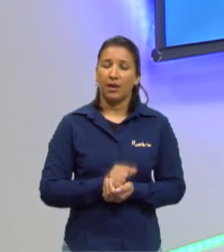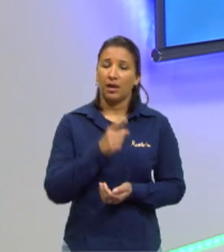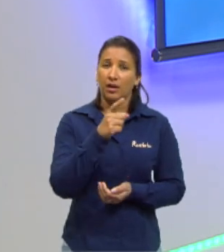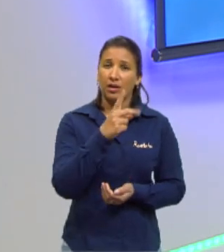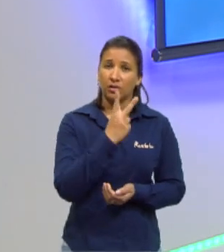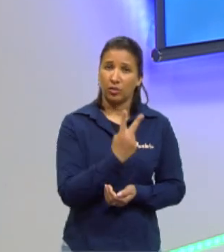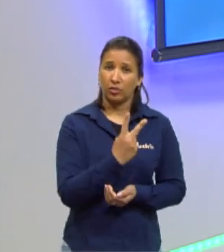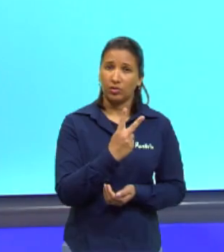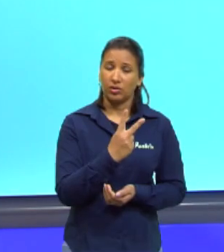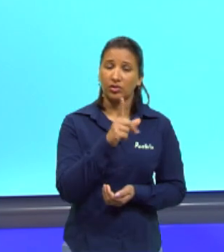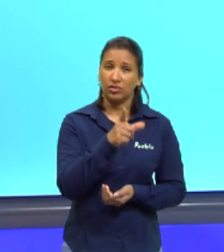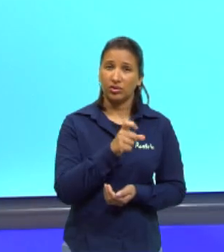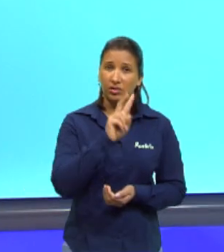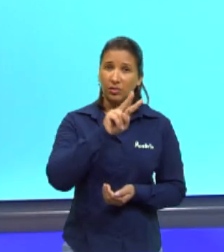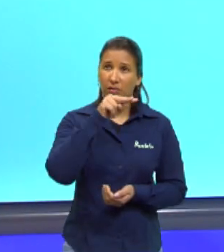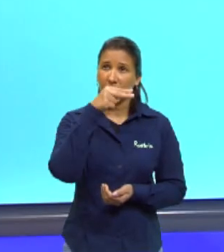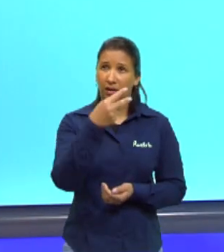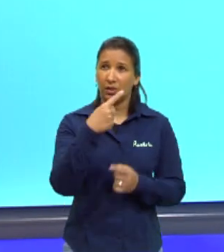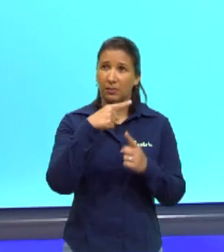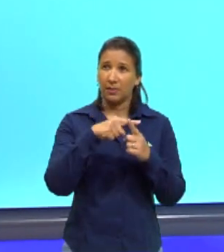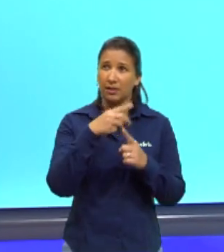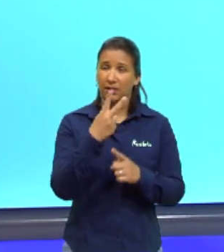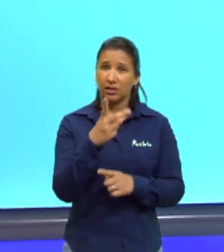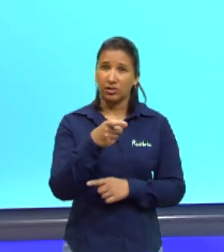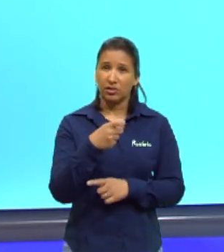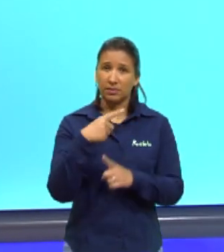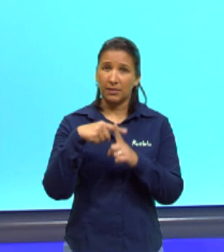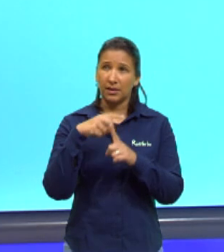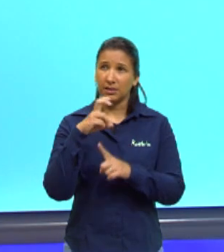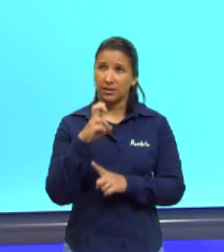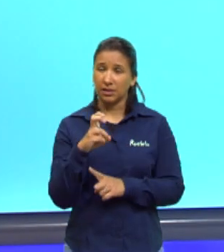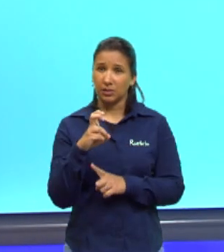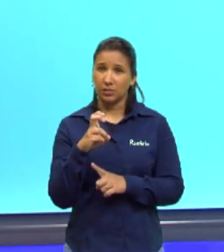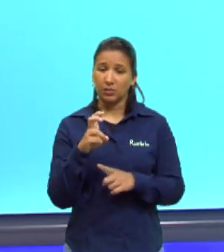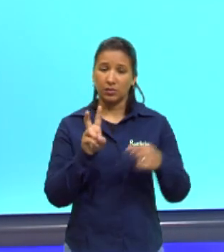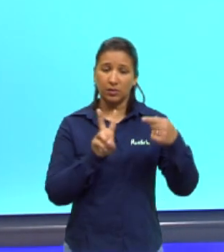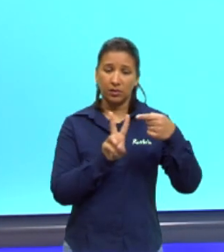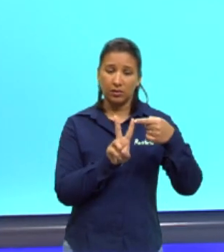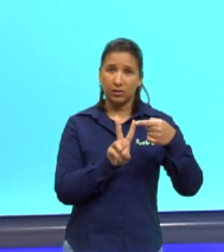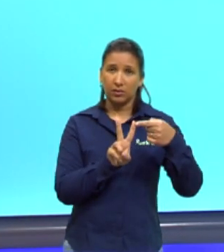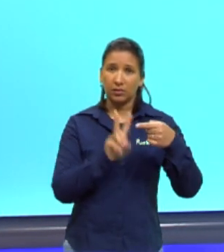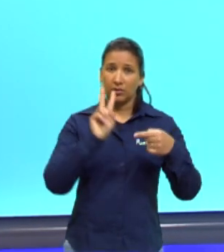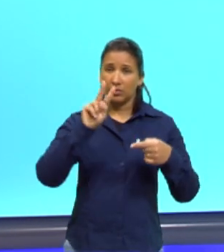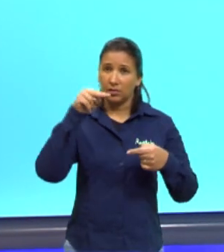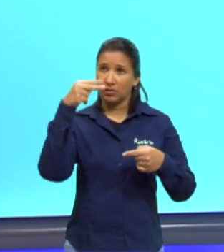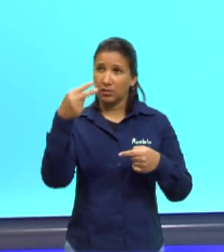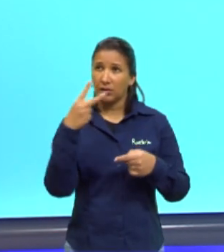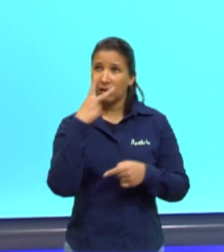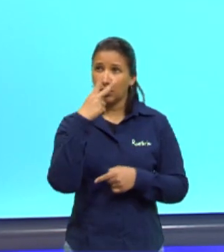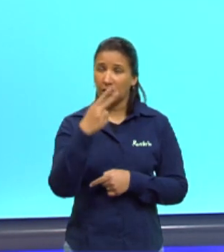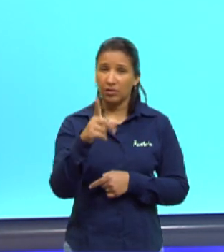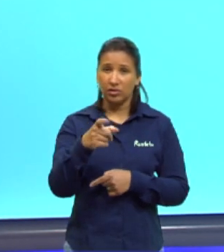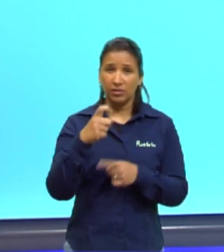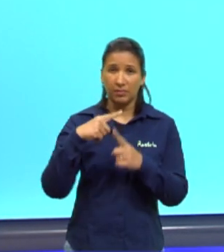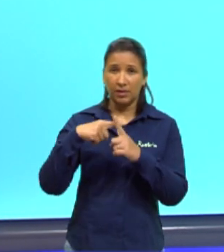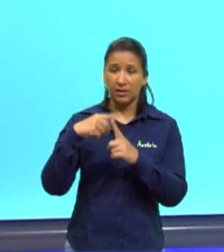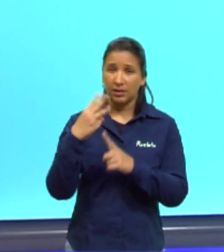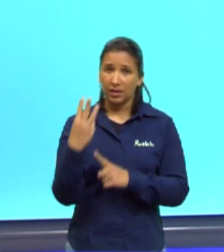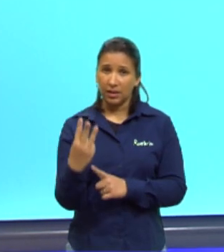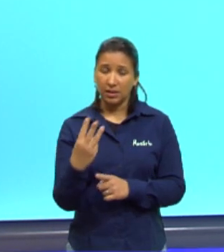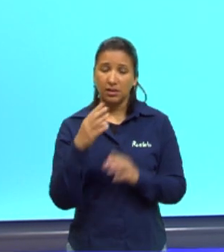x, 2x ao quadrado mais 3x mais 5, que é a raiz quadrada desse valor, igual a x mais 3.